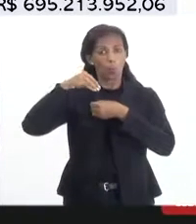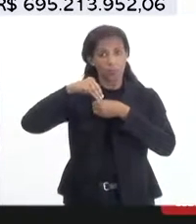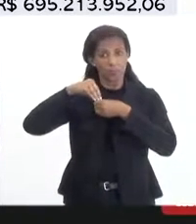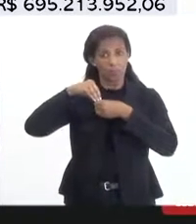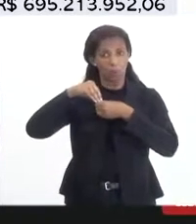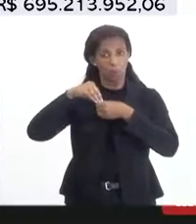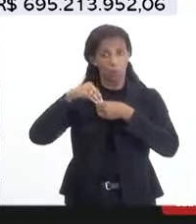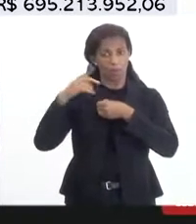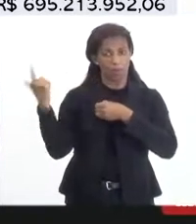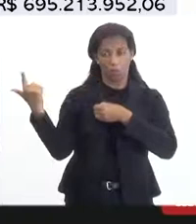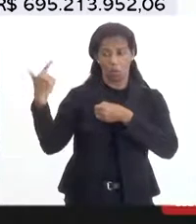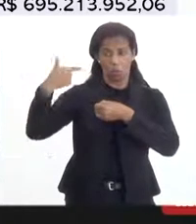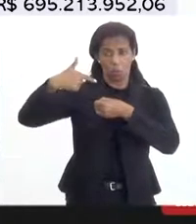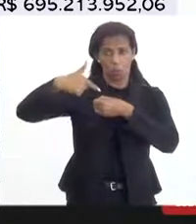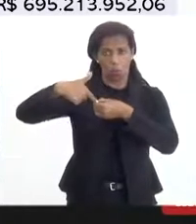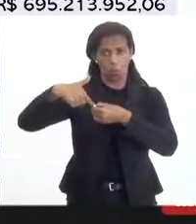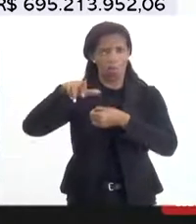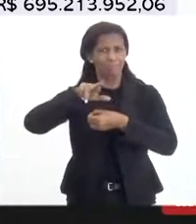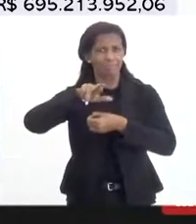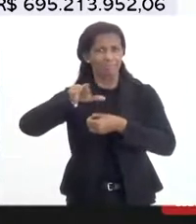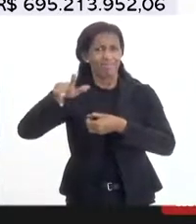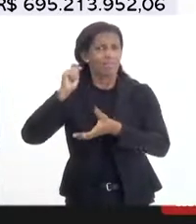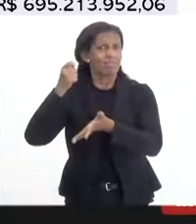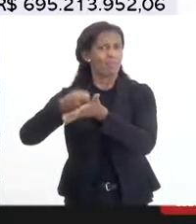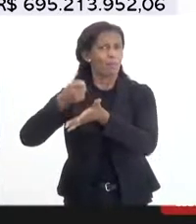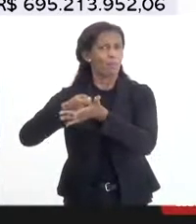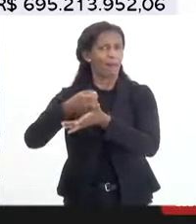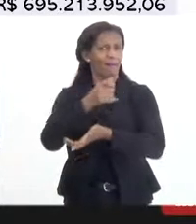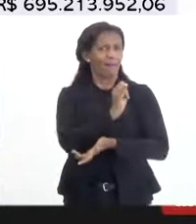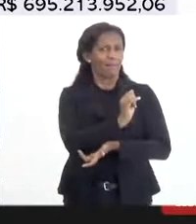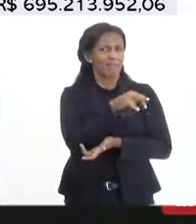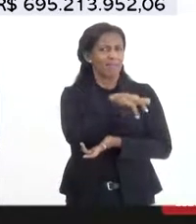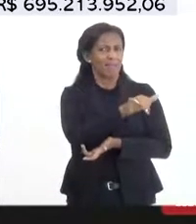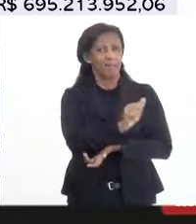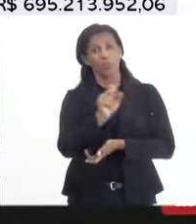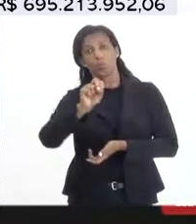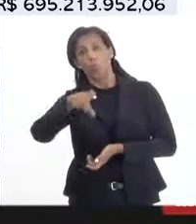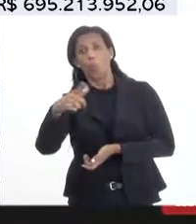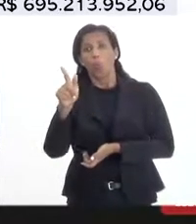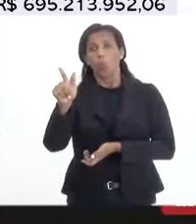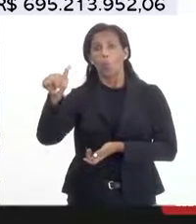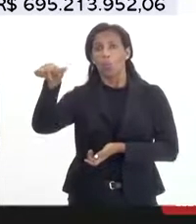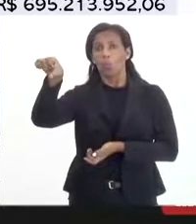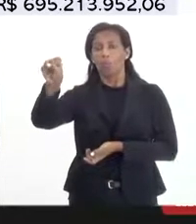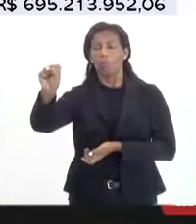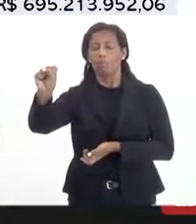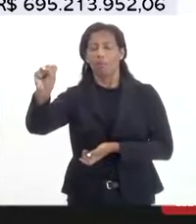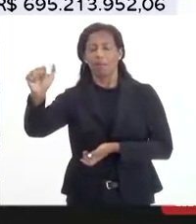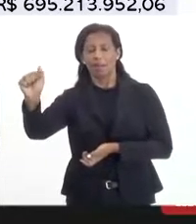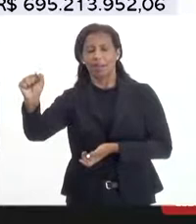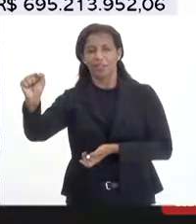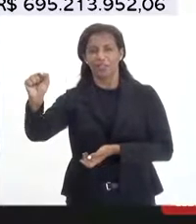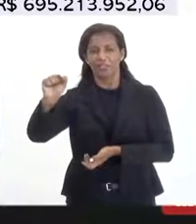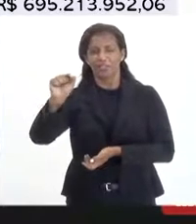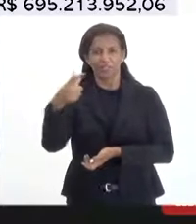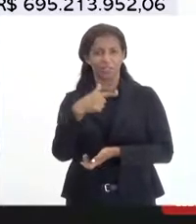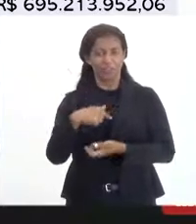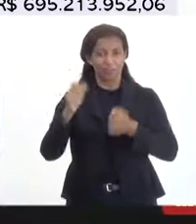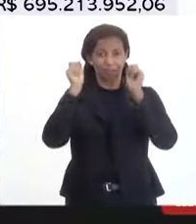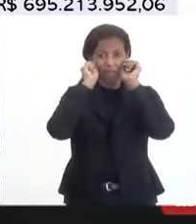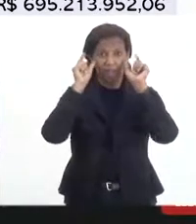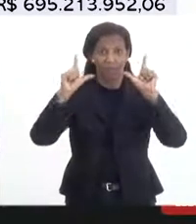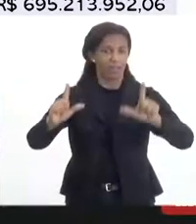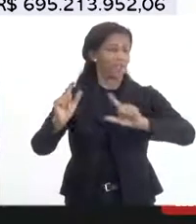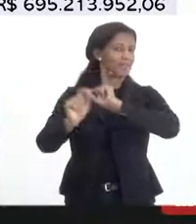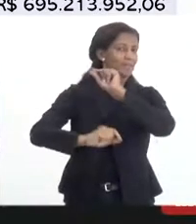petróleo que é não tributado, o gás é tributado. E aí a gente vê, e aí esse é o meu alerta, deputados, é o que pode